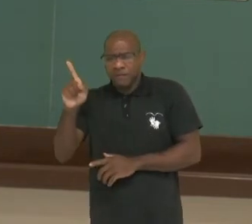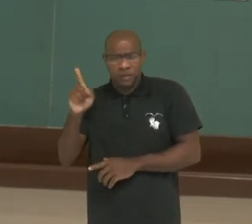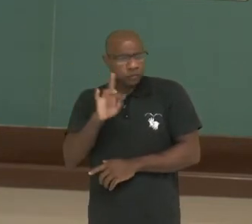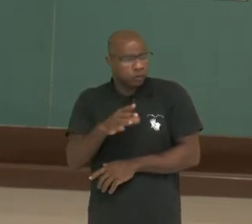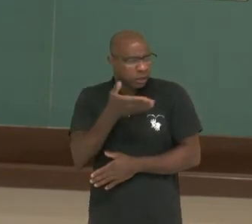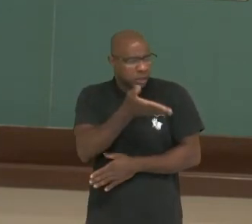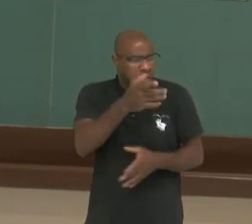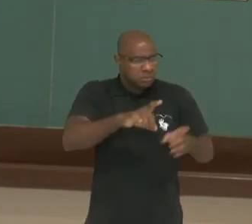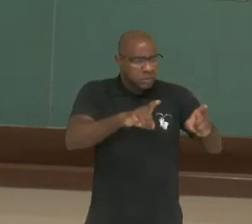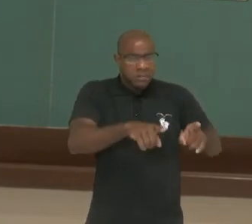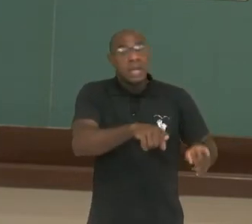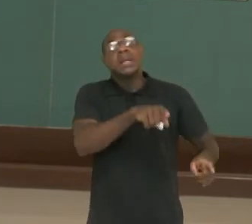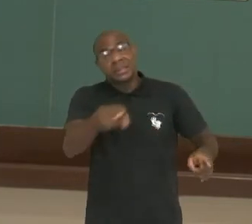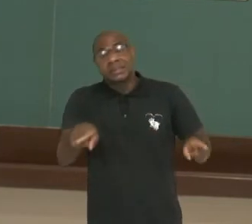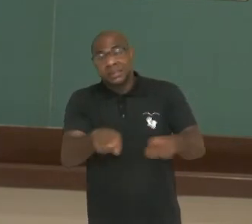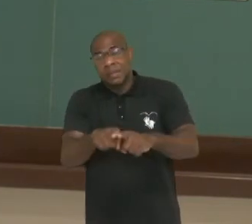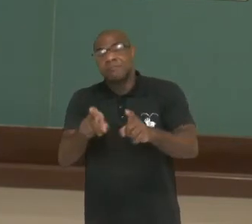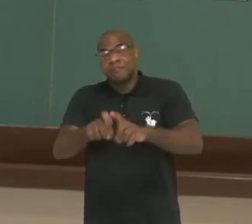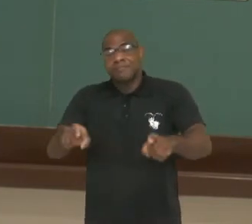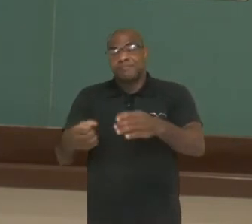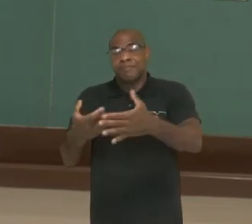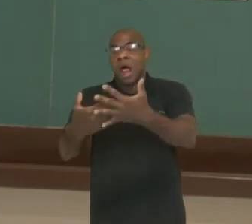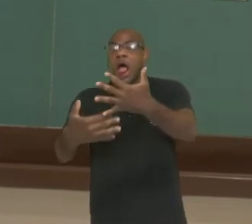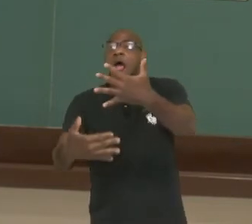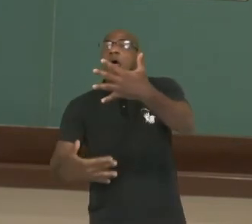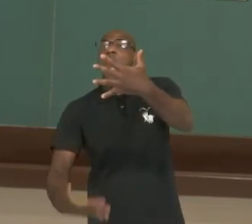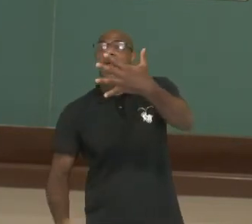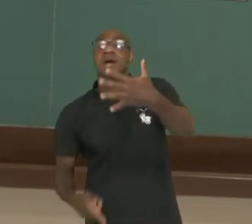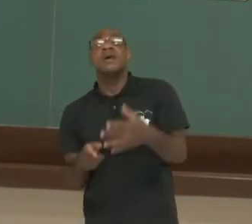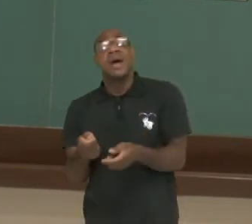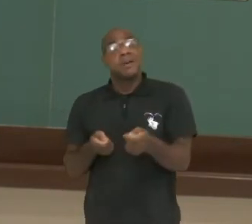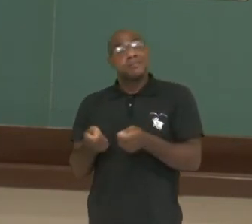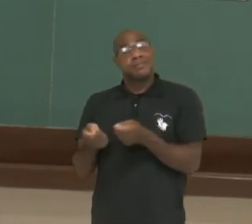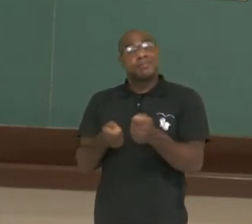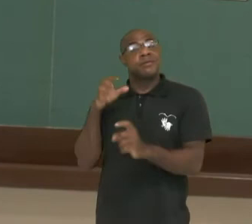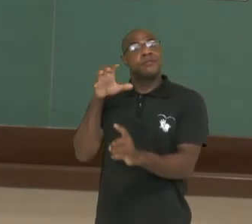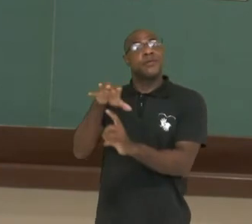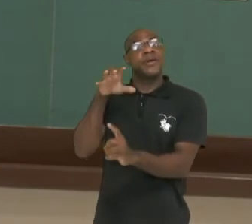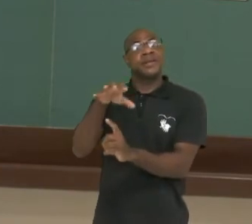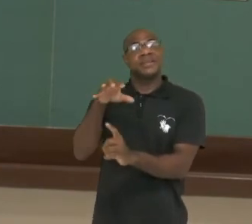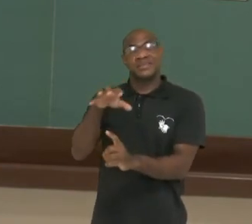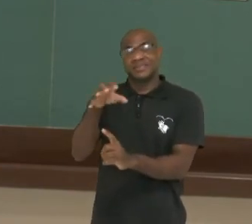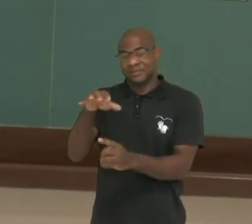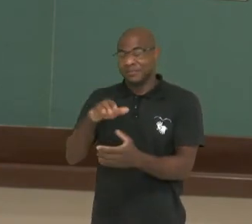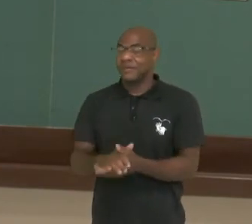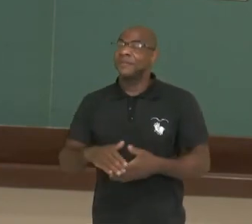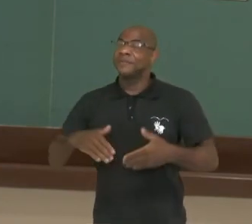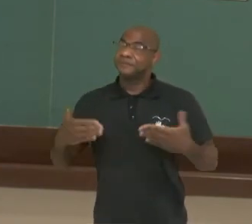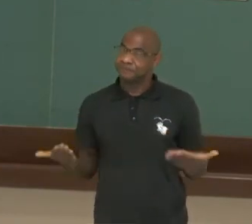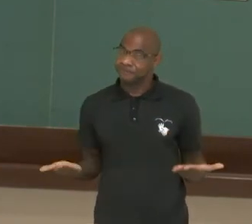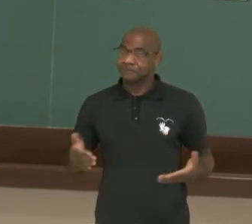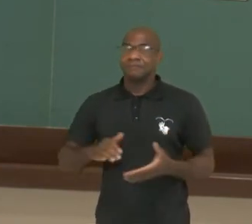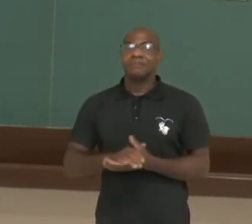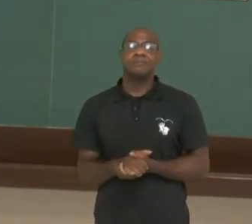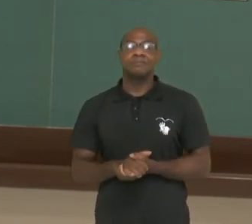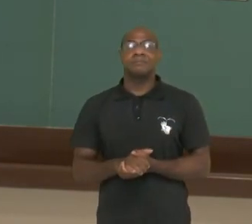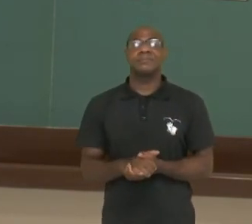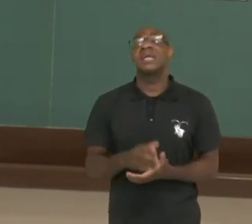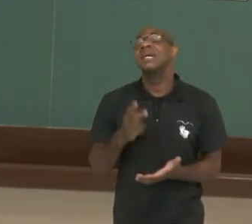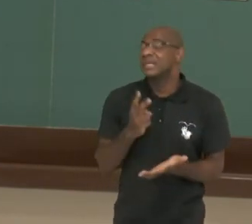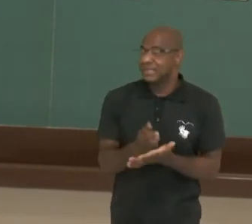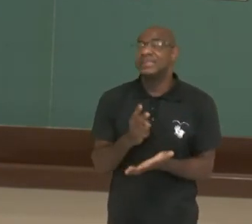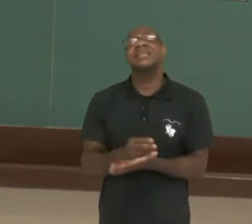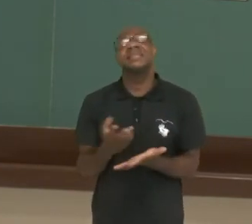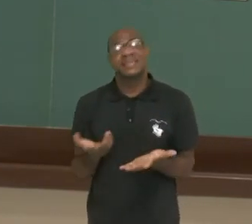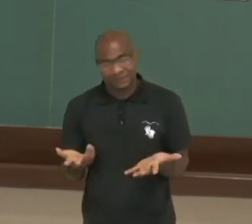Então, tudo isso acaba sendo aí um processo de manipulação no qual nós, usuários das mídias sociais, caímos sem